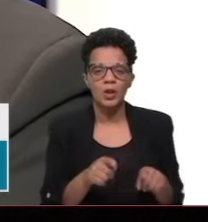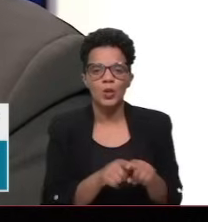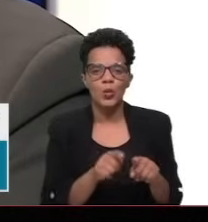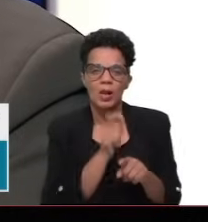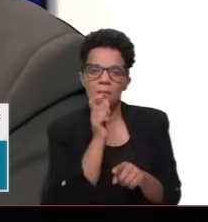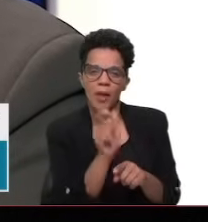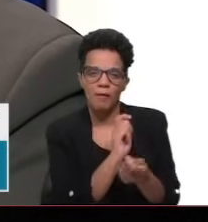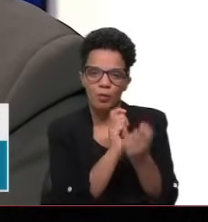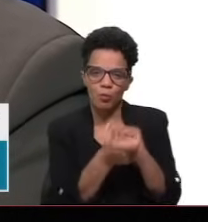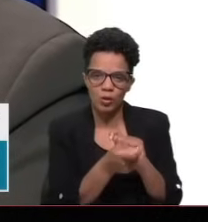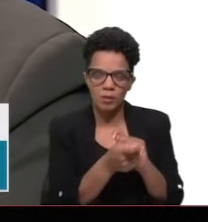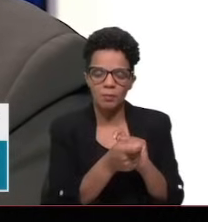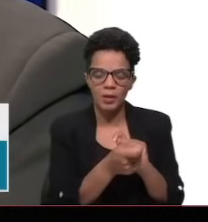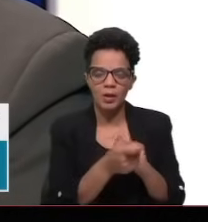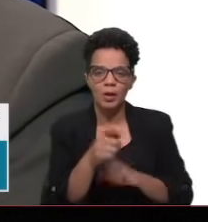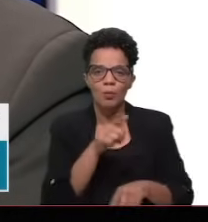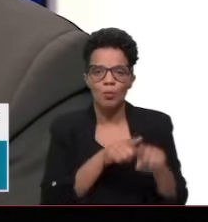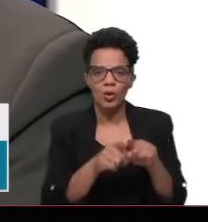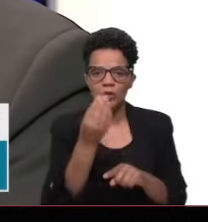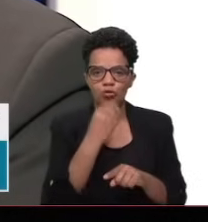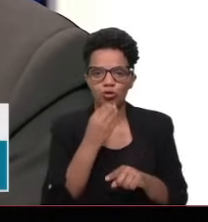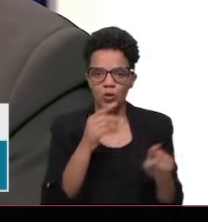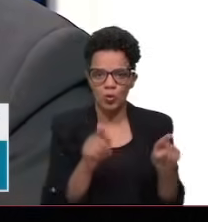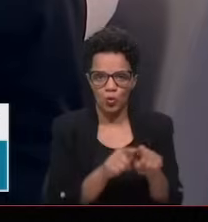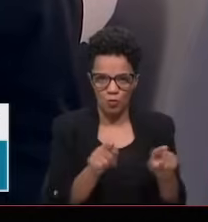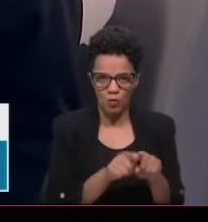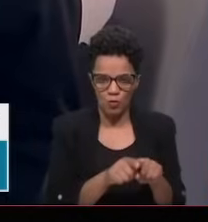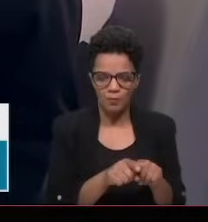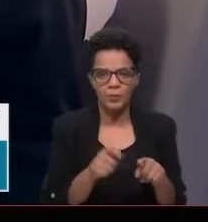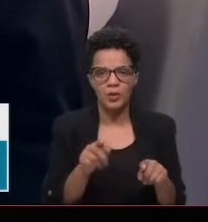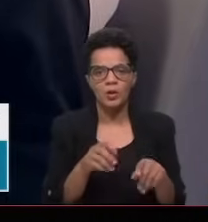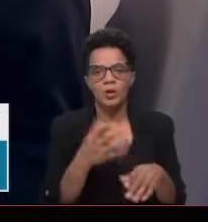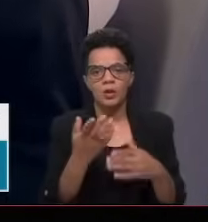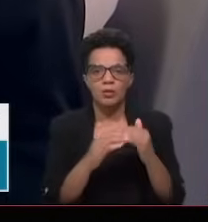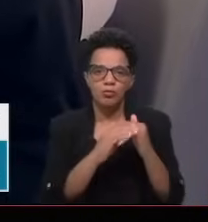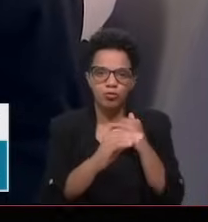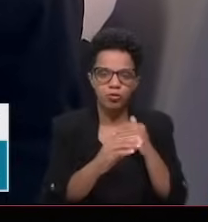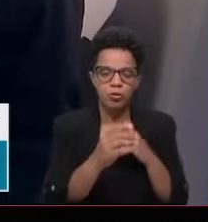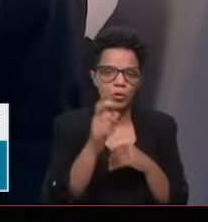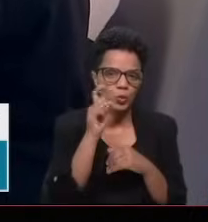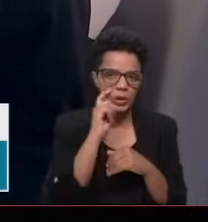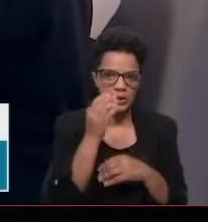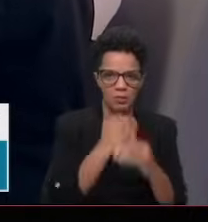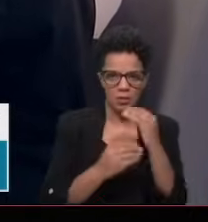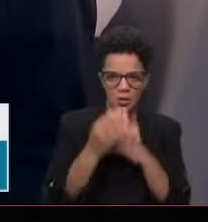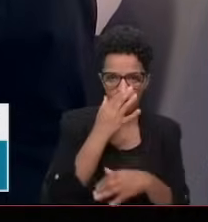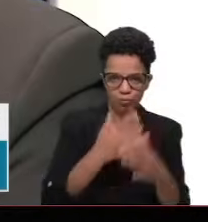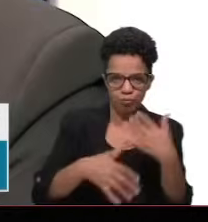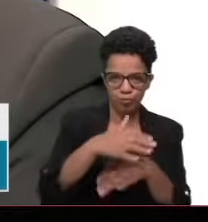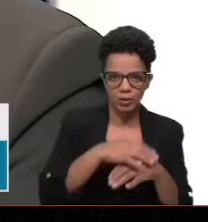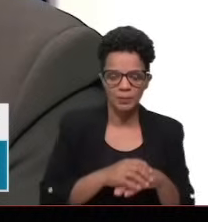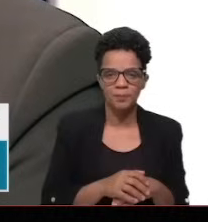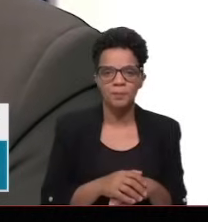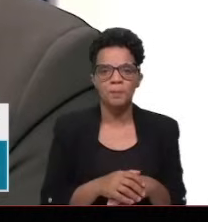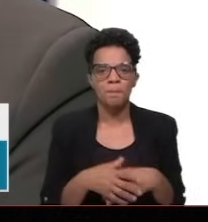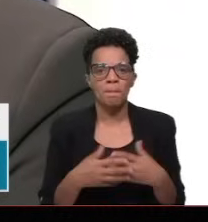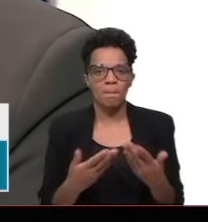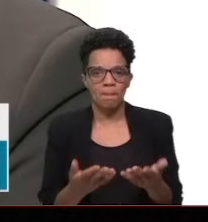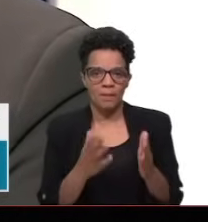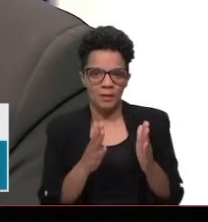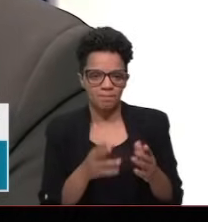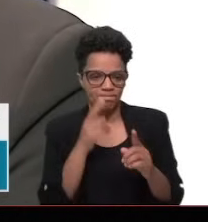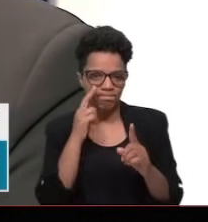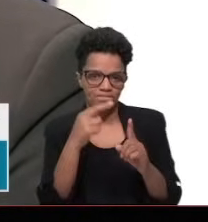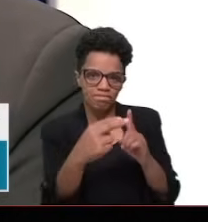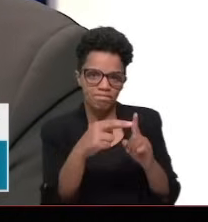tom da para esta sustentabilidade alimentar esta segurança alimentar das populações e por isso nós temos que olhar com uma